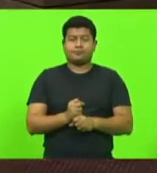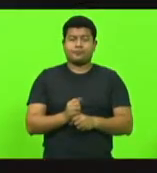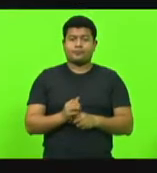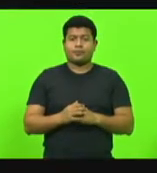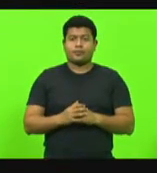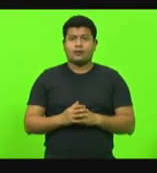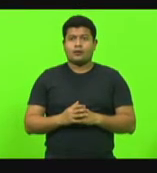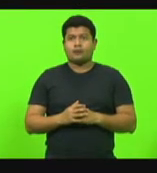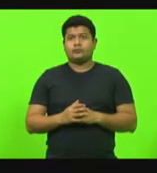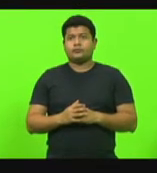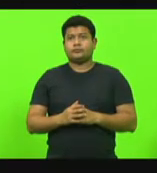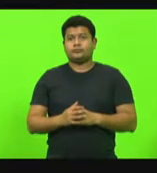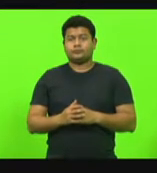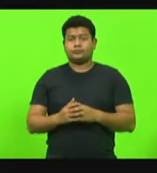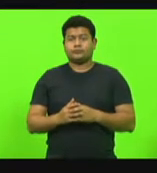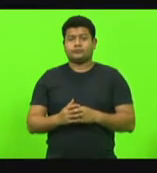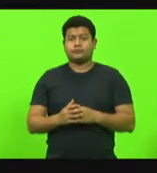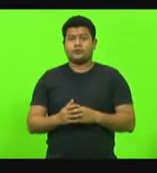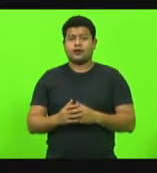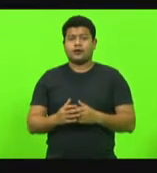Como vota a deputada Ada De Luca?